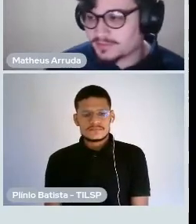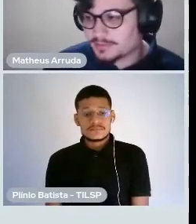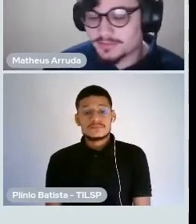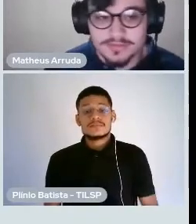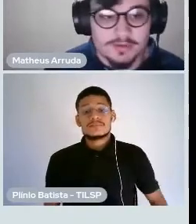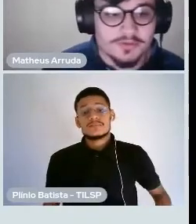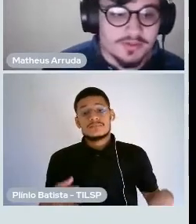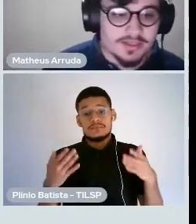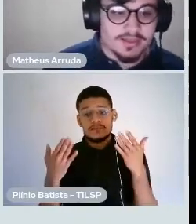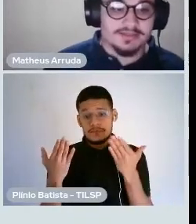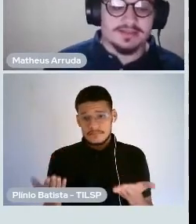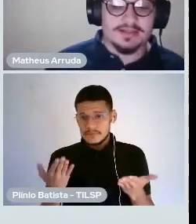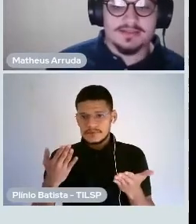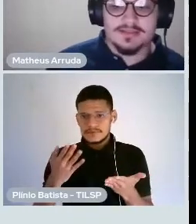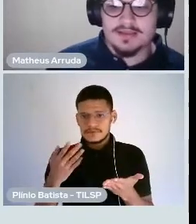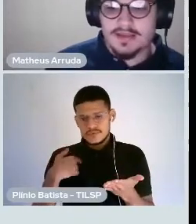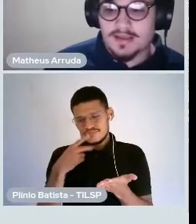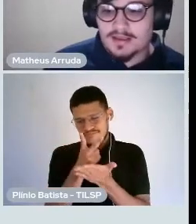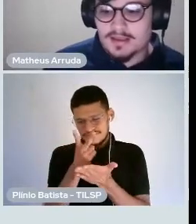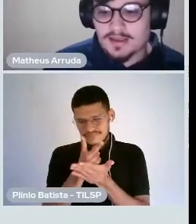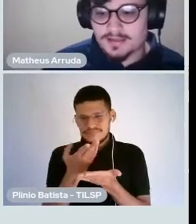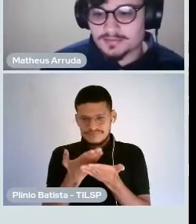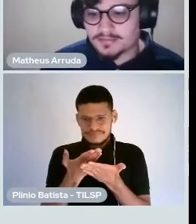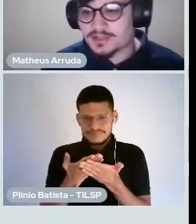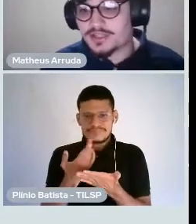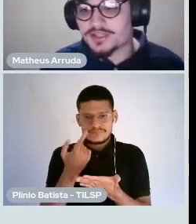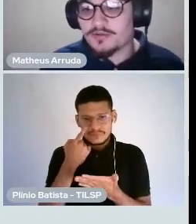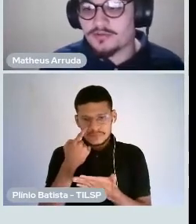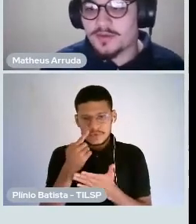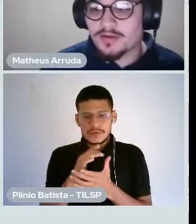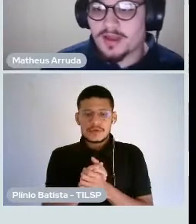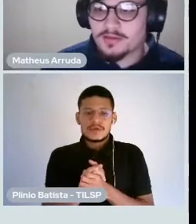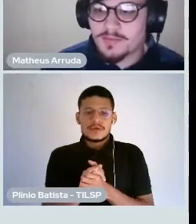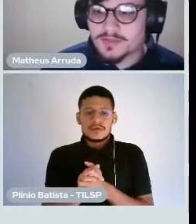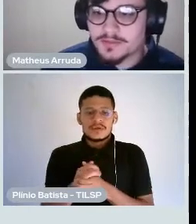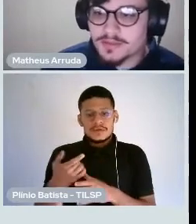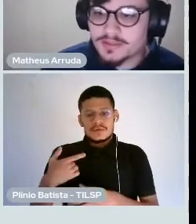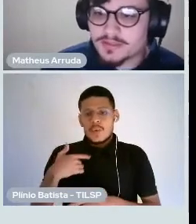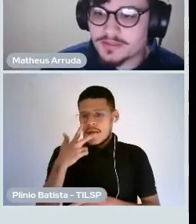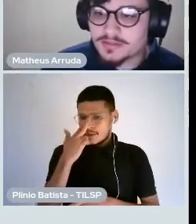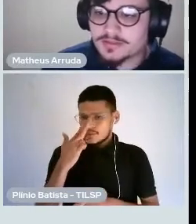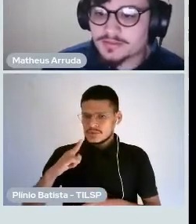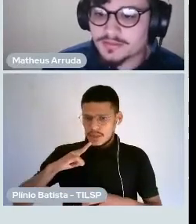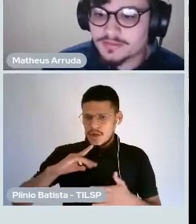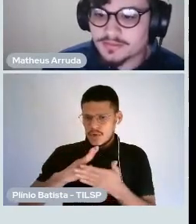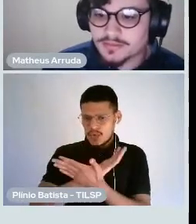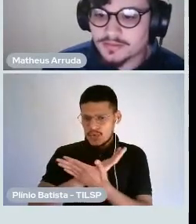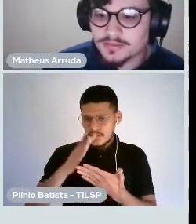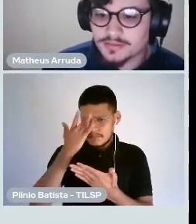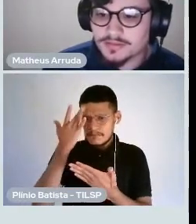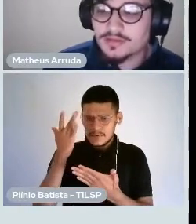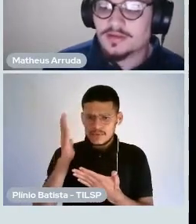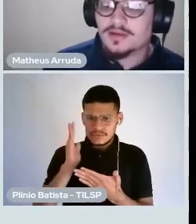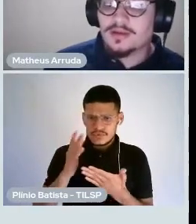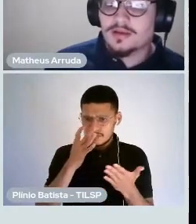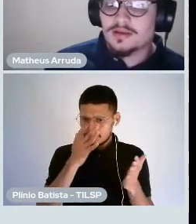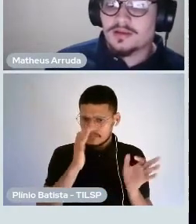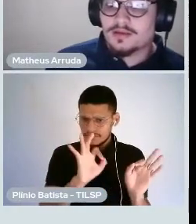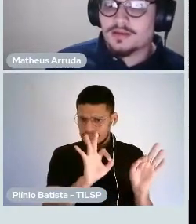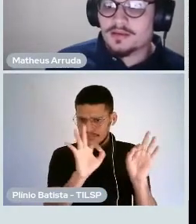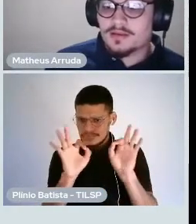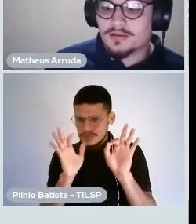Bom, então vamos dar continuidade, né? Acho que já chegou um número legal de pessoas